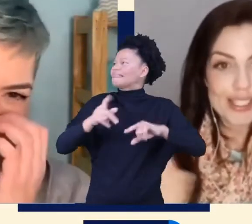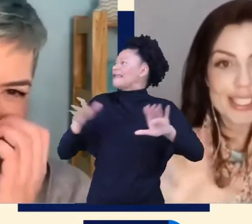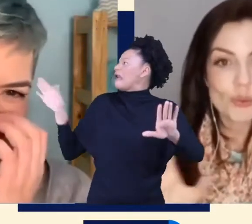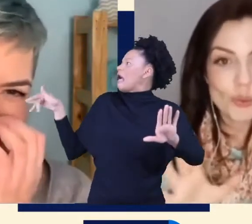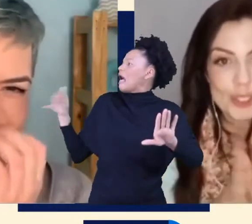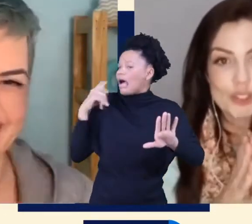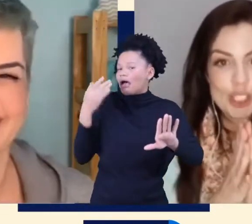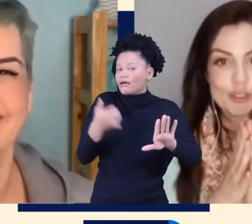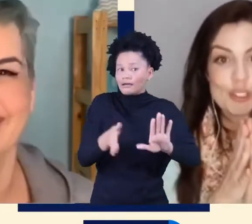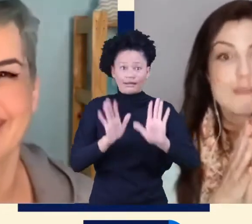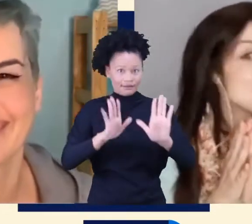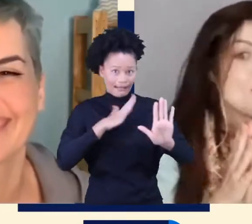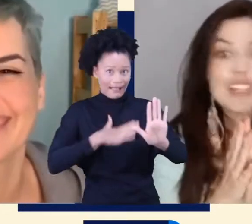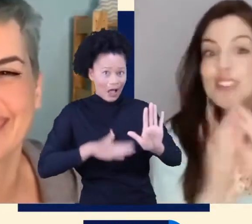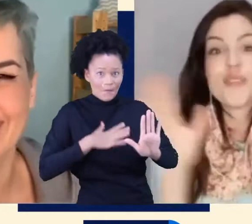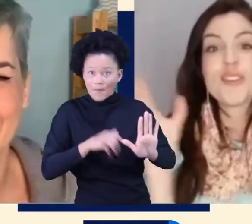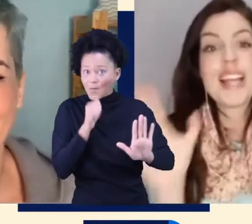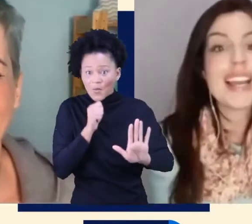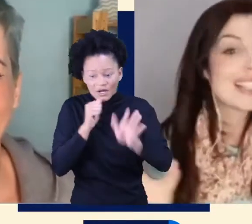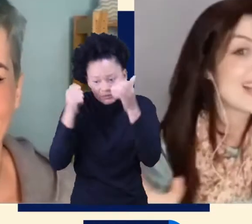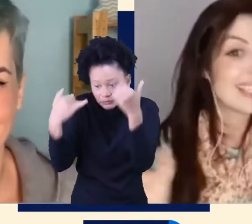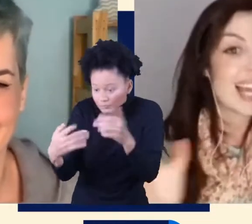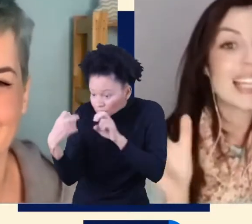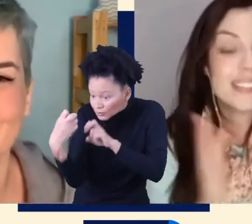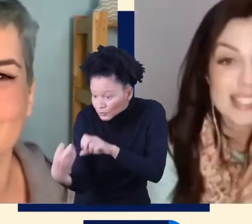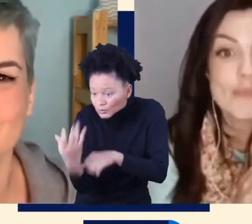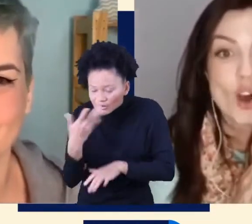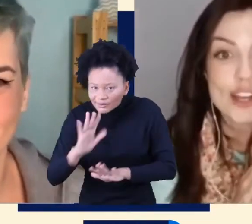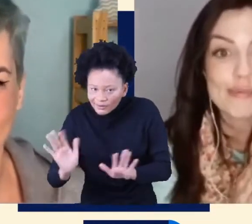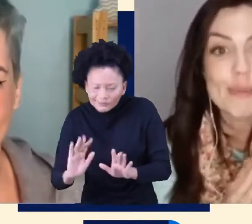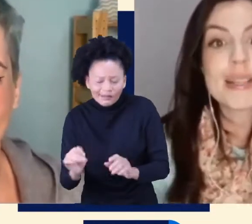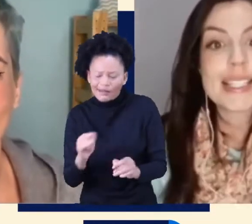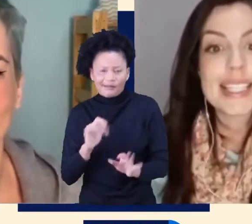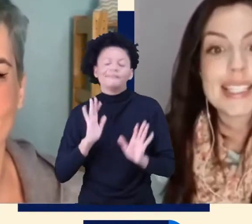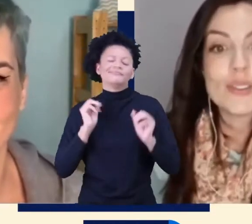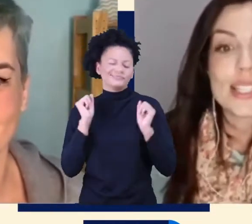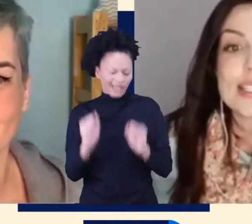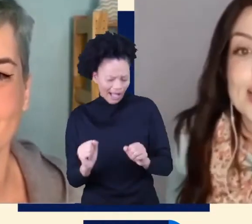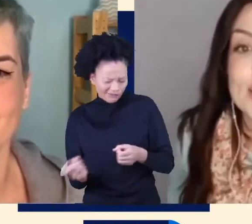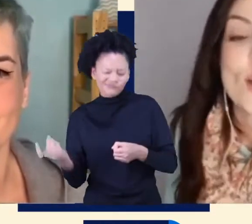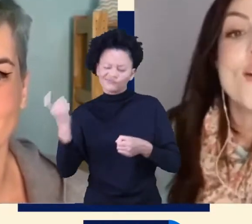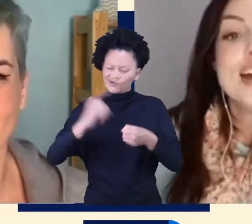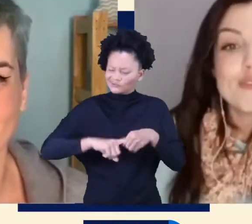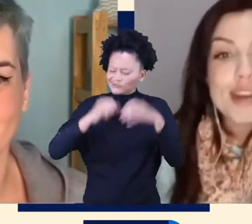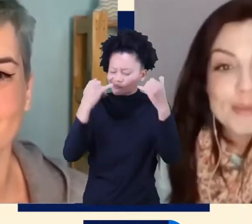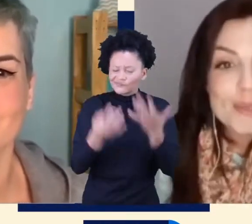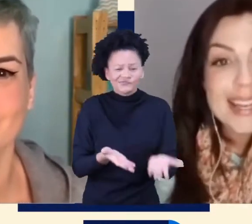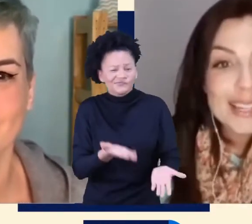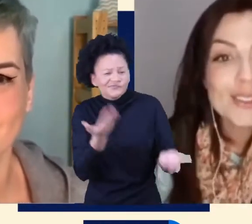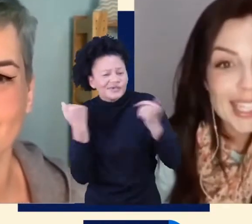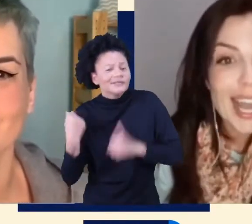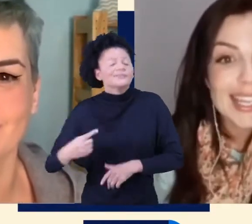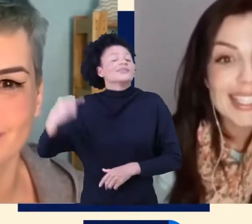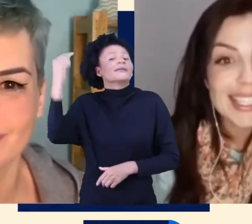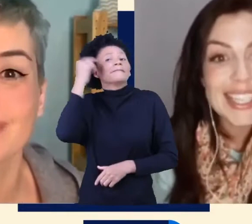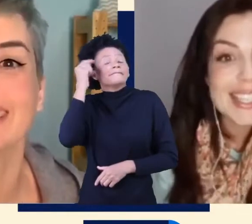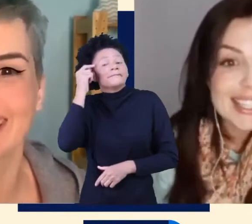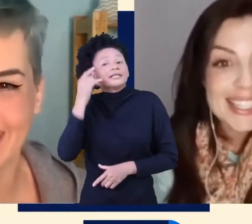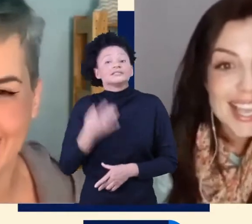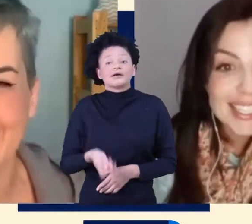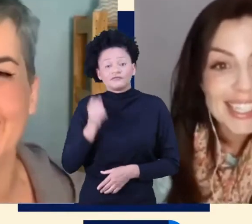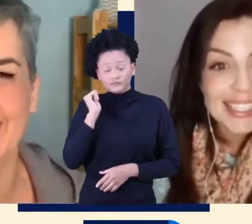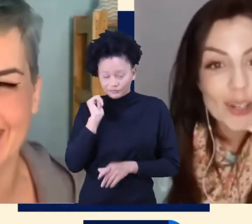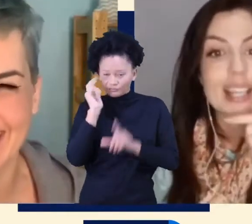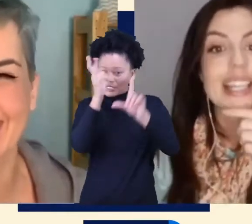falou não está tudo perdido, sempre é hora de voltar e resgatar e se embora. Vamos pensar nessa educação sexual, vamos maratonar aqui